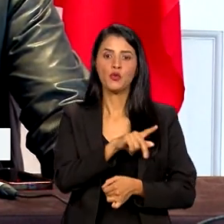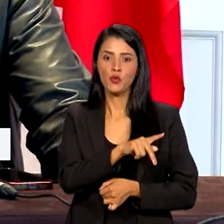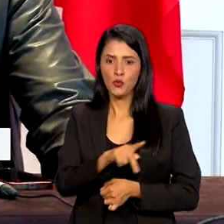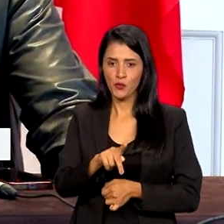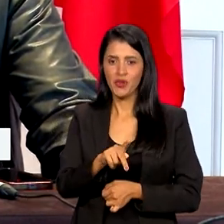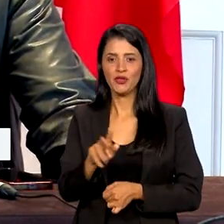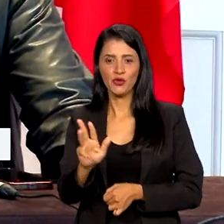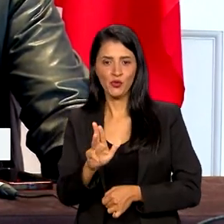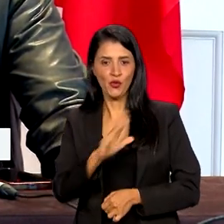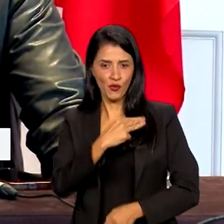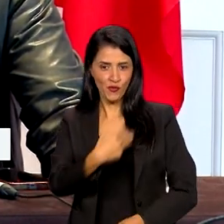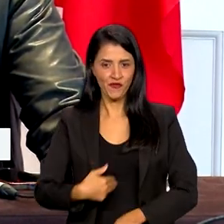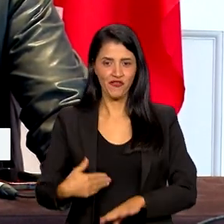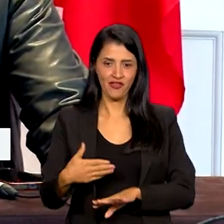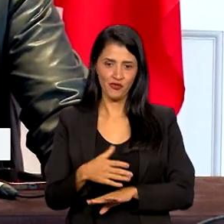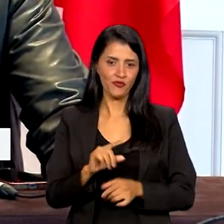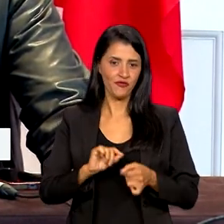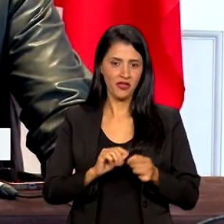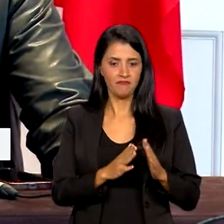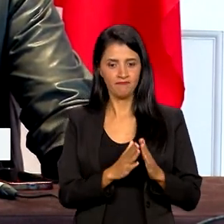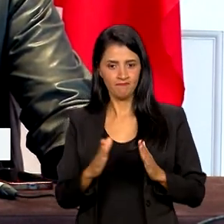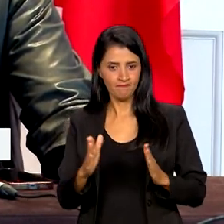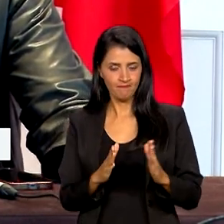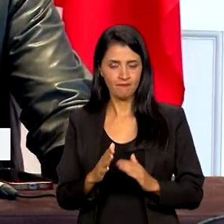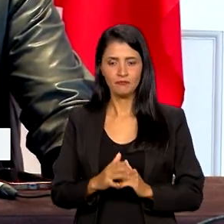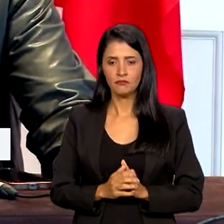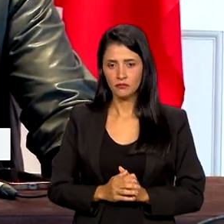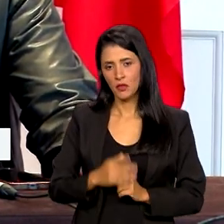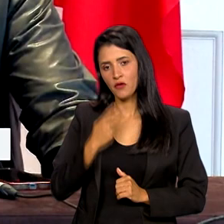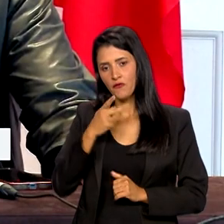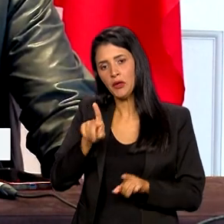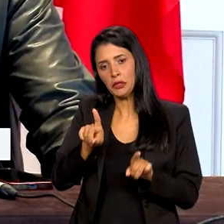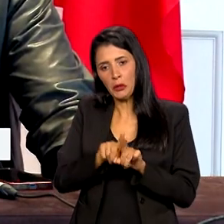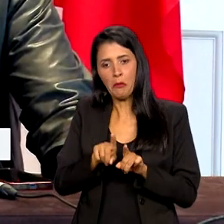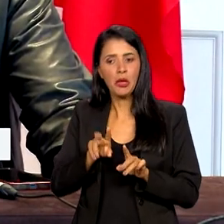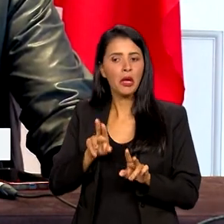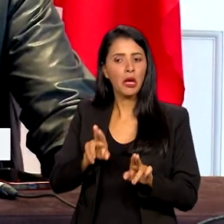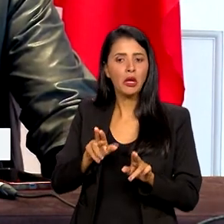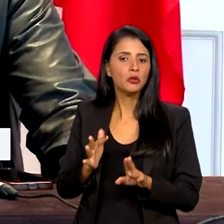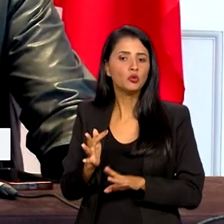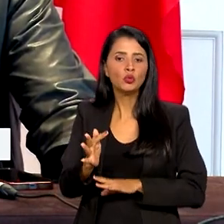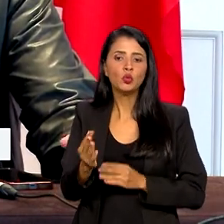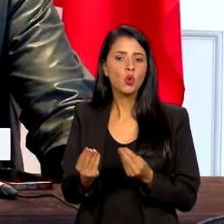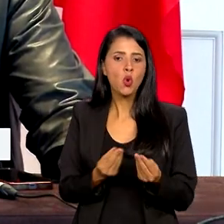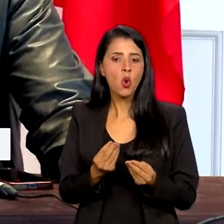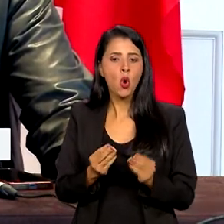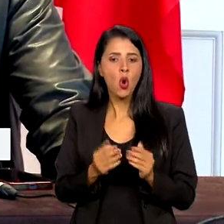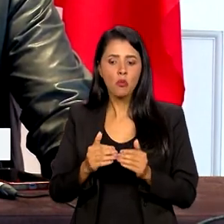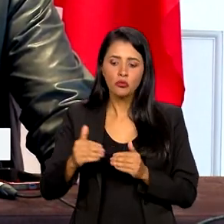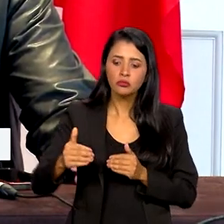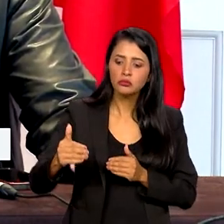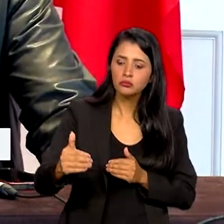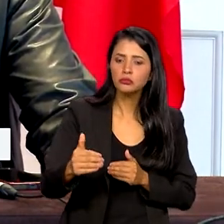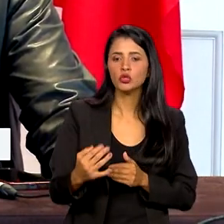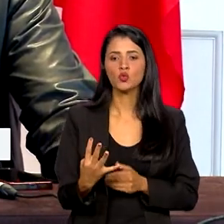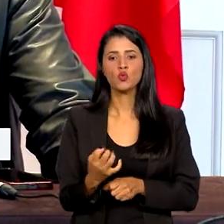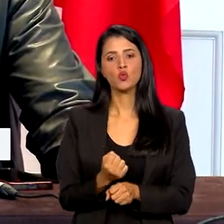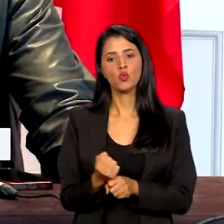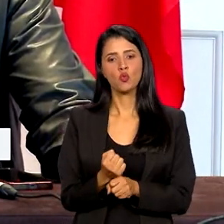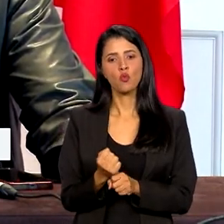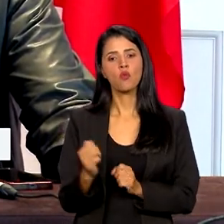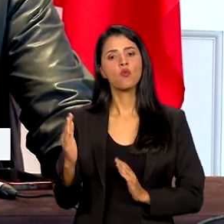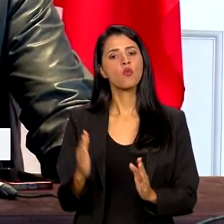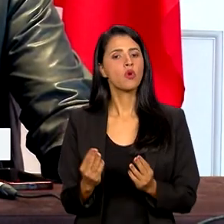Lula e falar um pouco sobre as perspectivas desses próximos 4 anos.